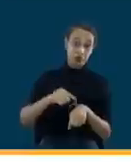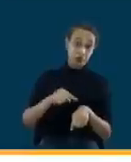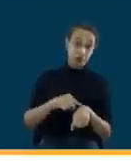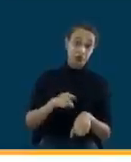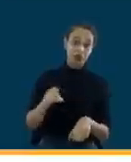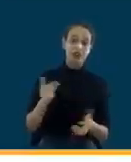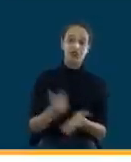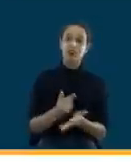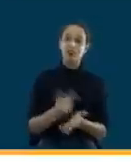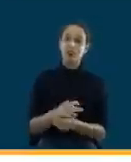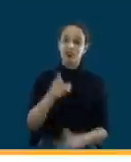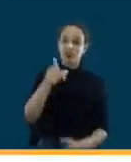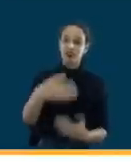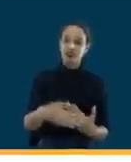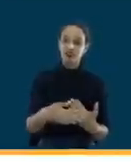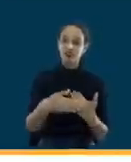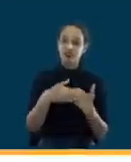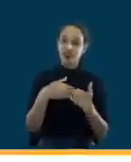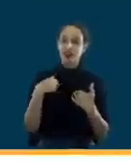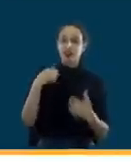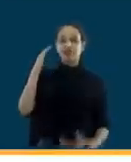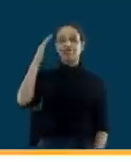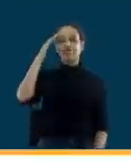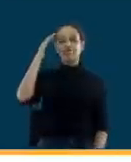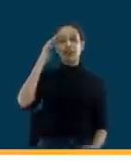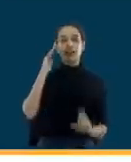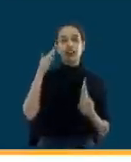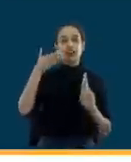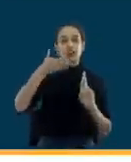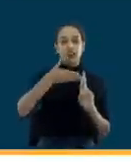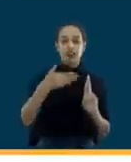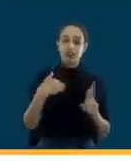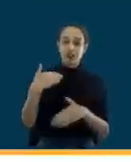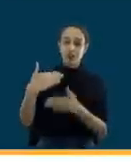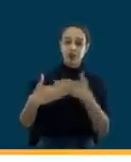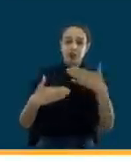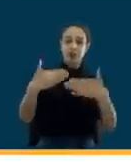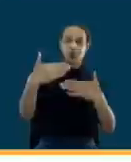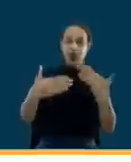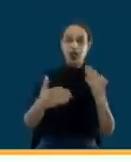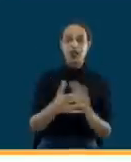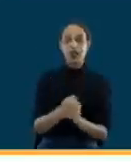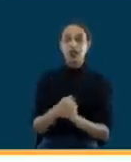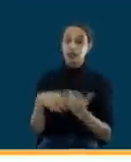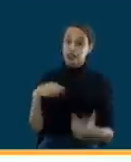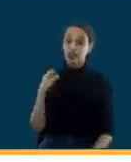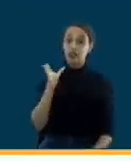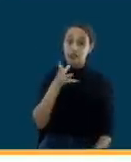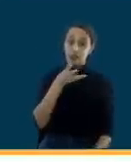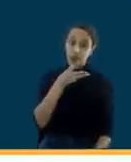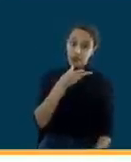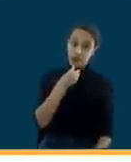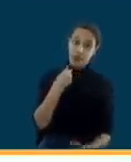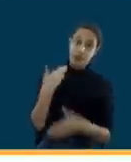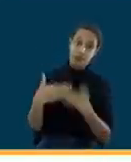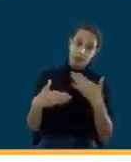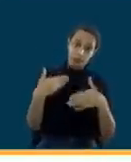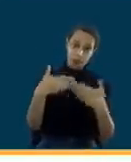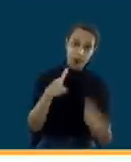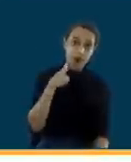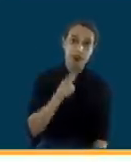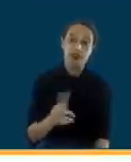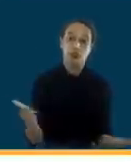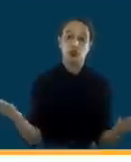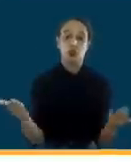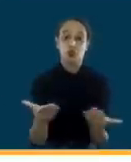senhor fala, traz para nós essa referência, né, dessa construção que leva tempo, né, para que a gente pudesse estar chegando hoje